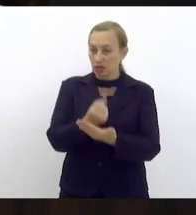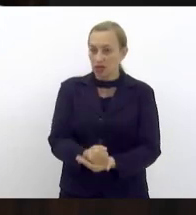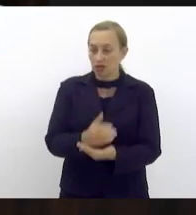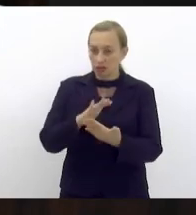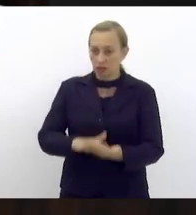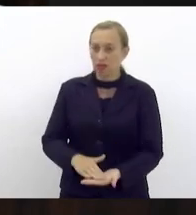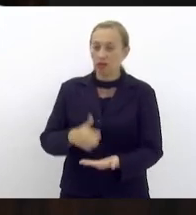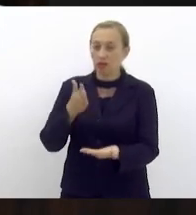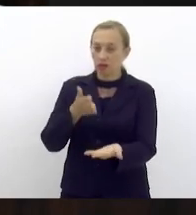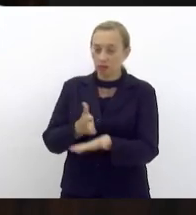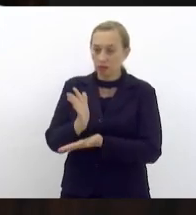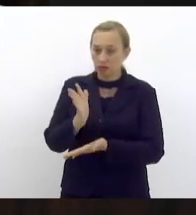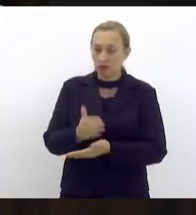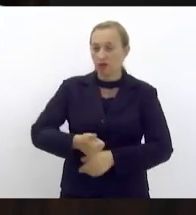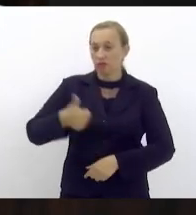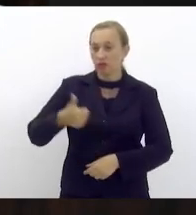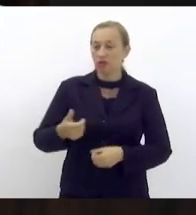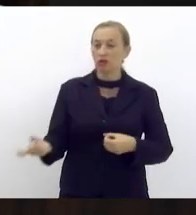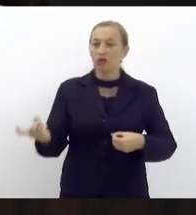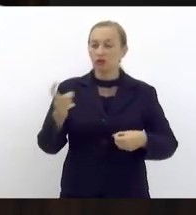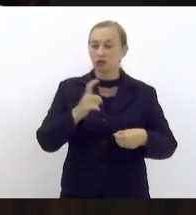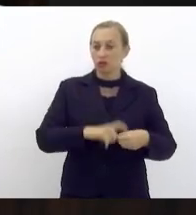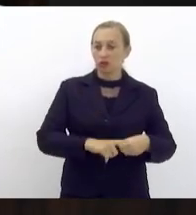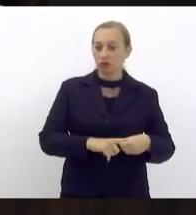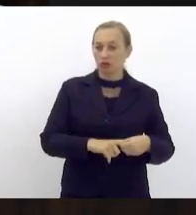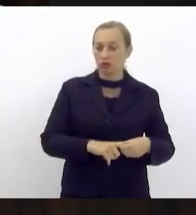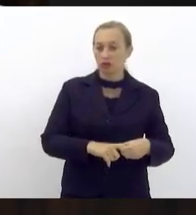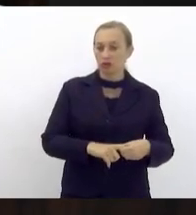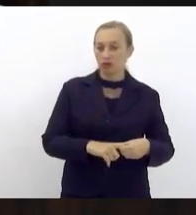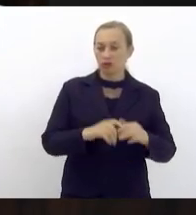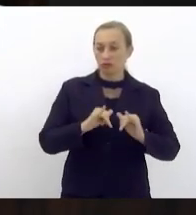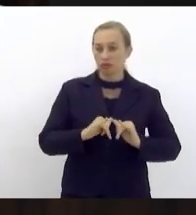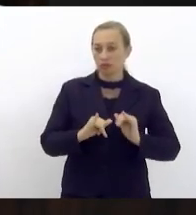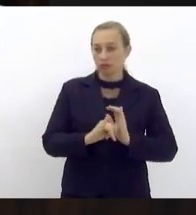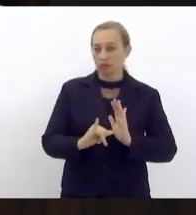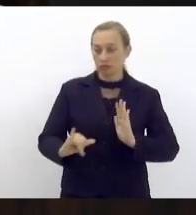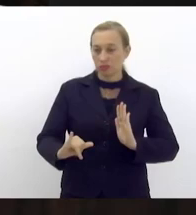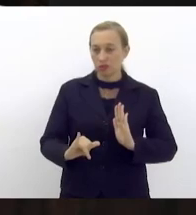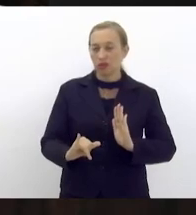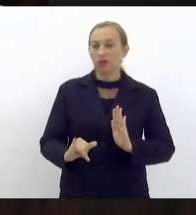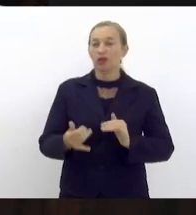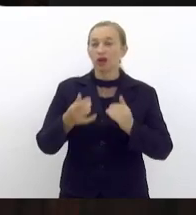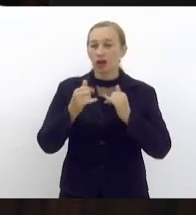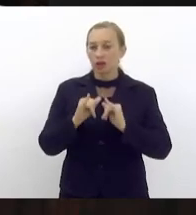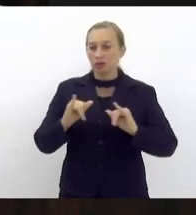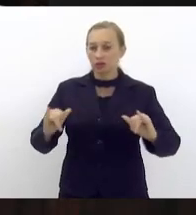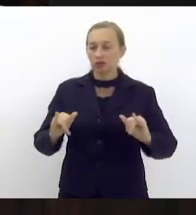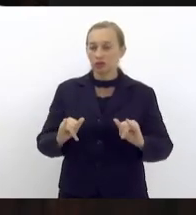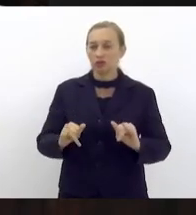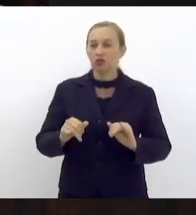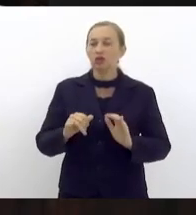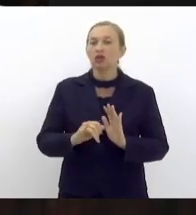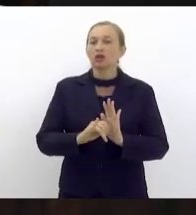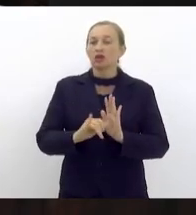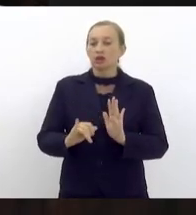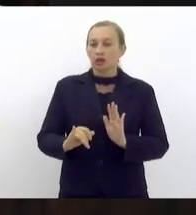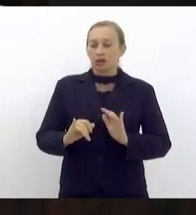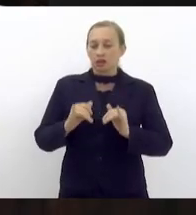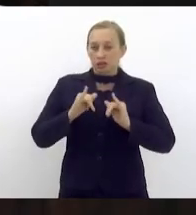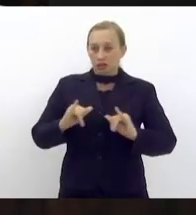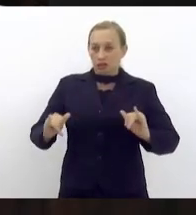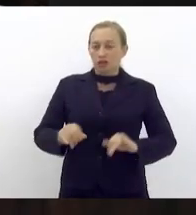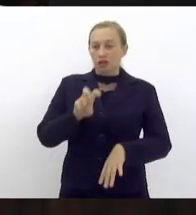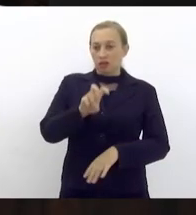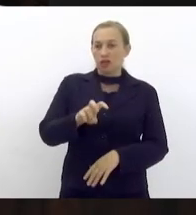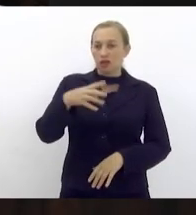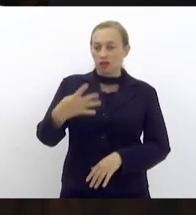permaneçam Como estão aprovada em primeiro vai a publicação a não ser indicação Legislativa número